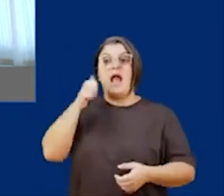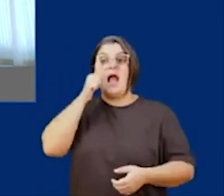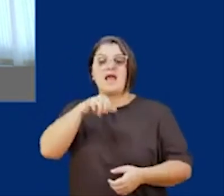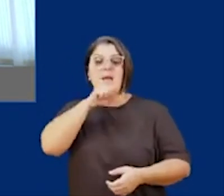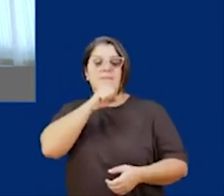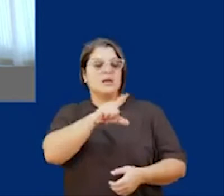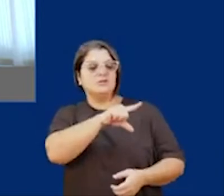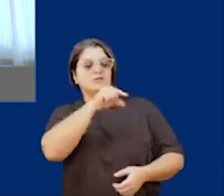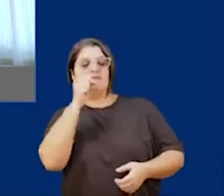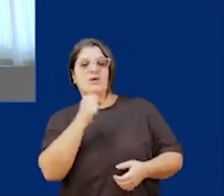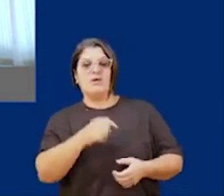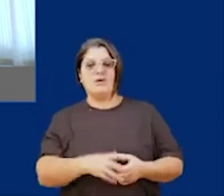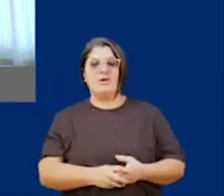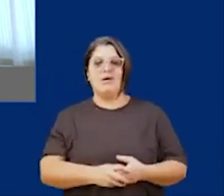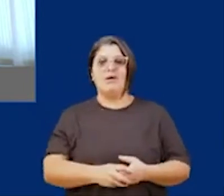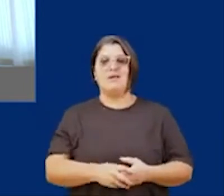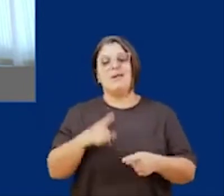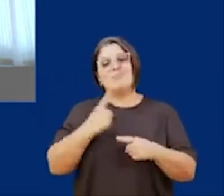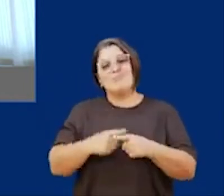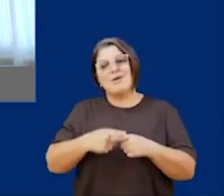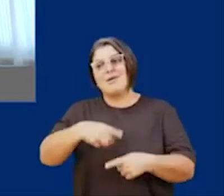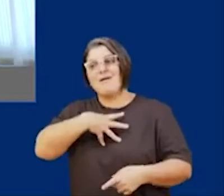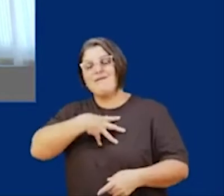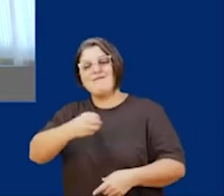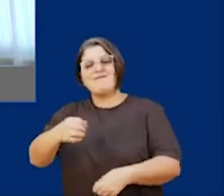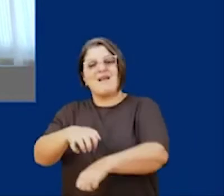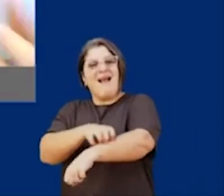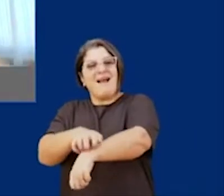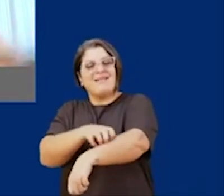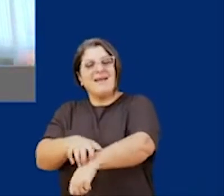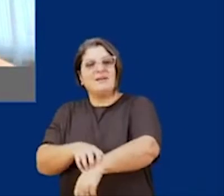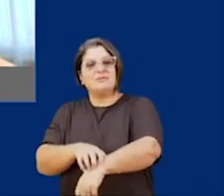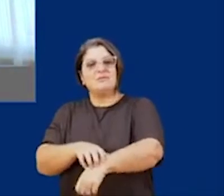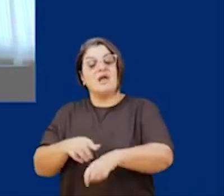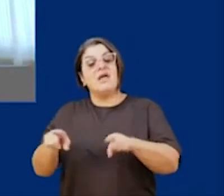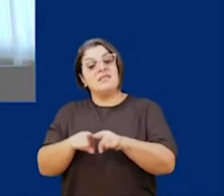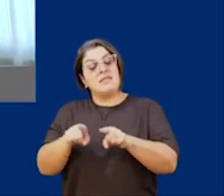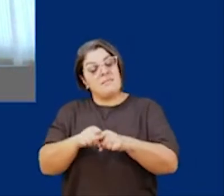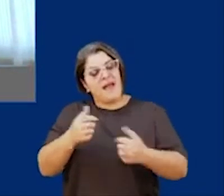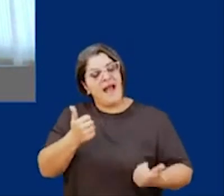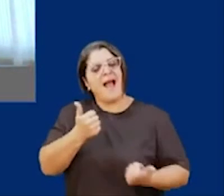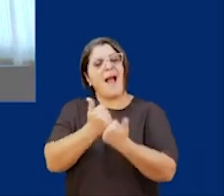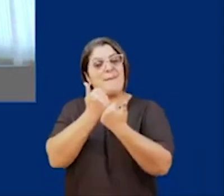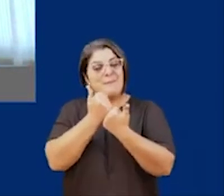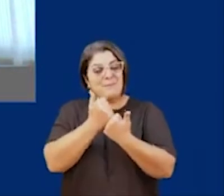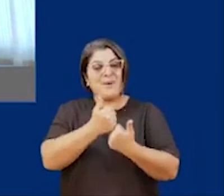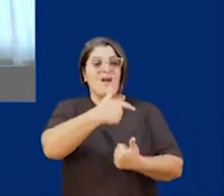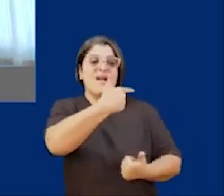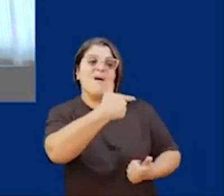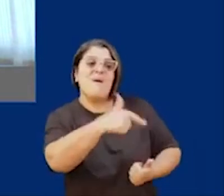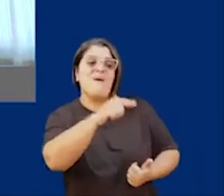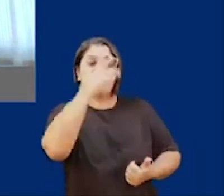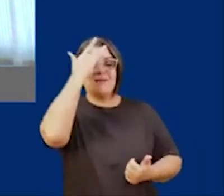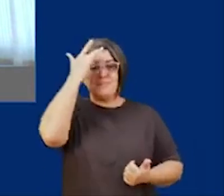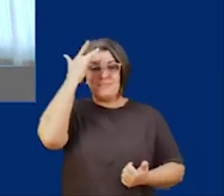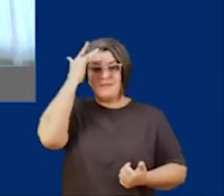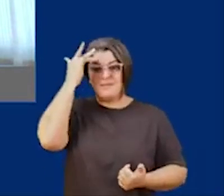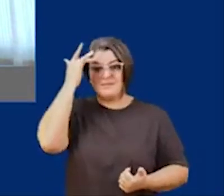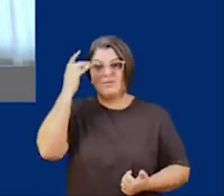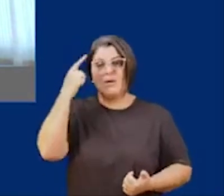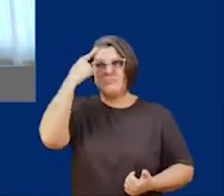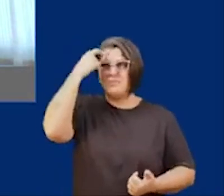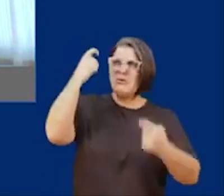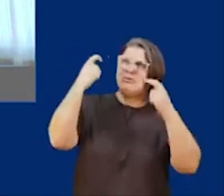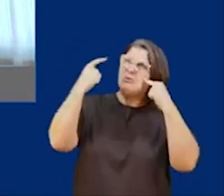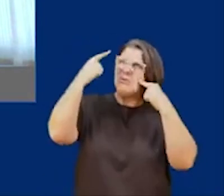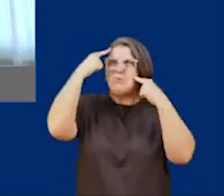também apoiam, né, as famílias que estão com essa dúvida, ajudam a dar dicas de como lidar com essas dúvidas. Então, fica aí a dica, gente,